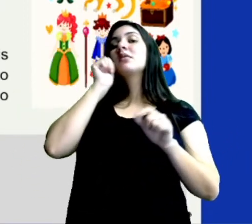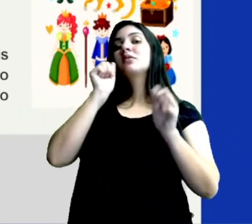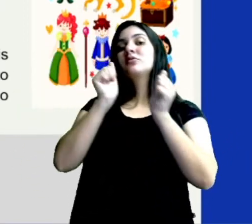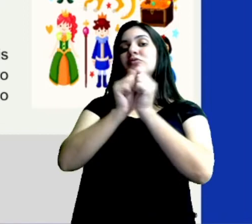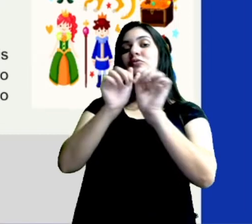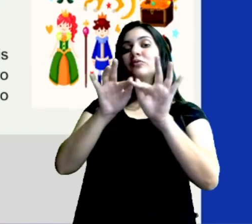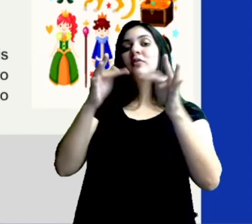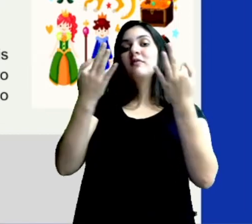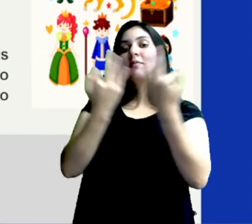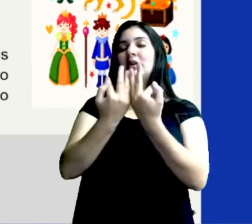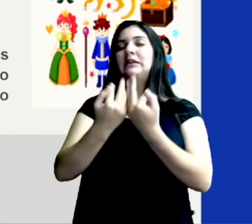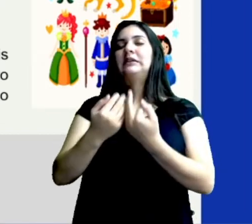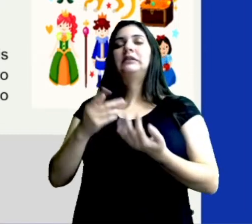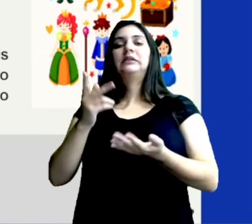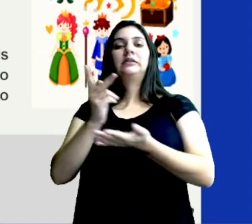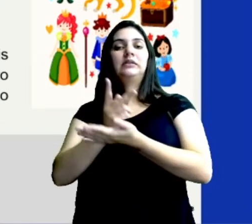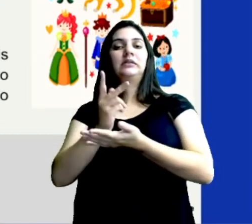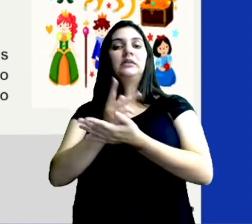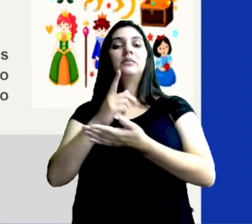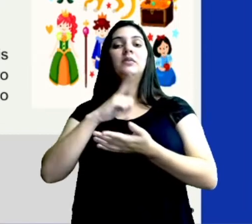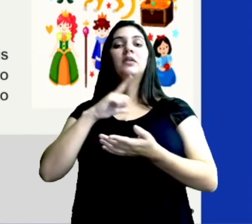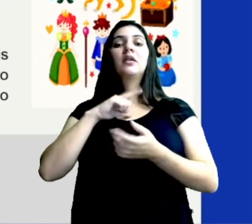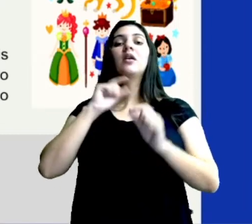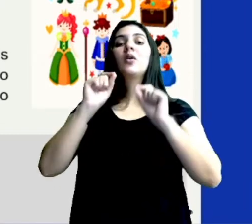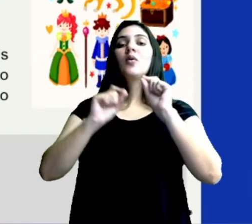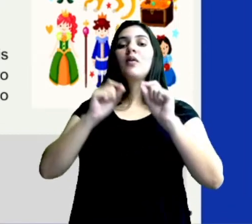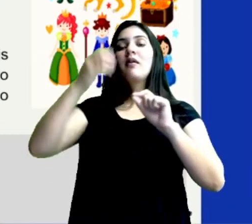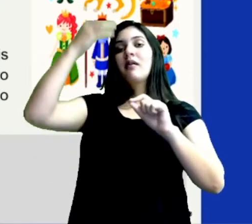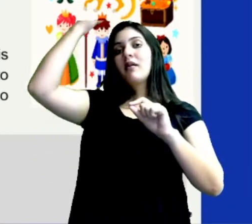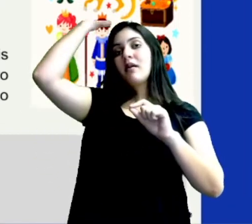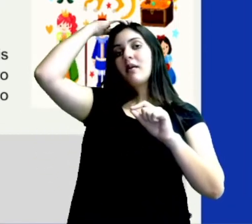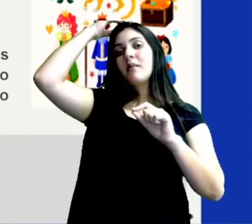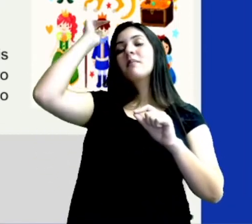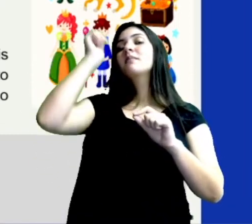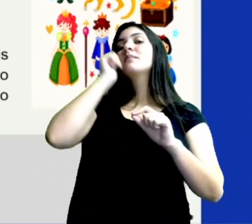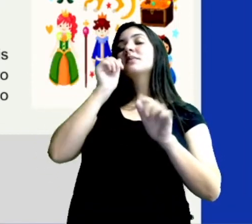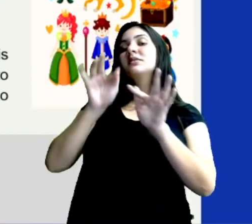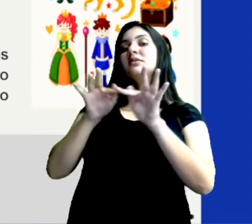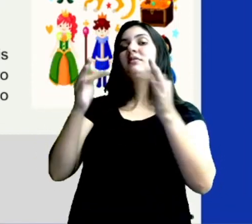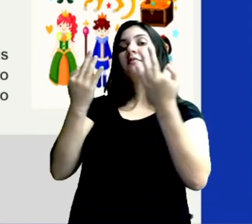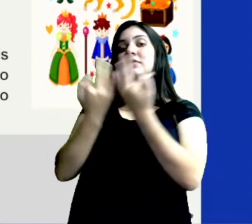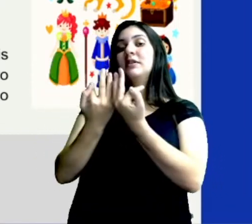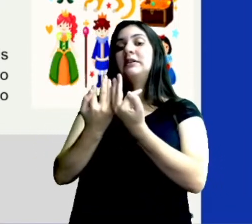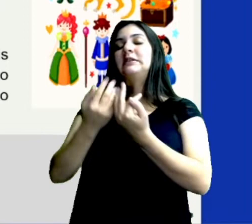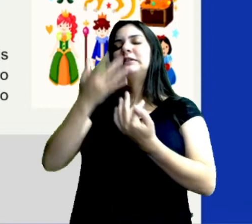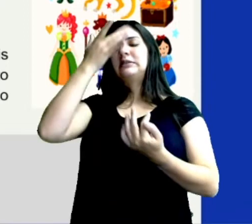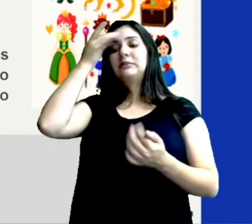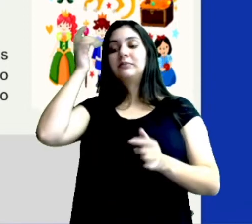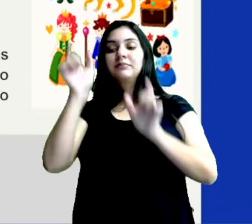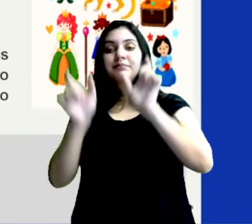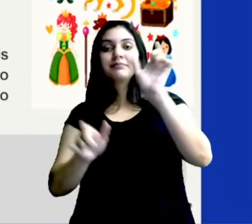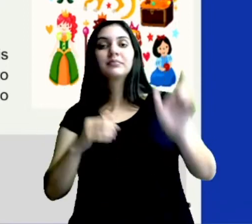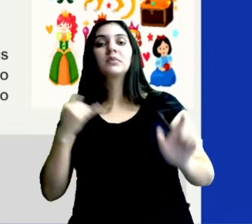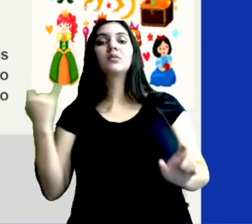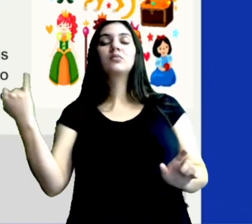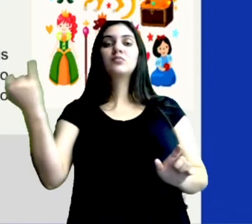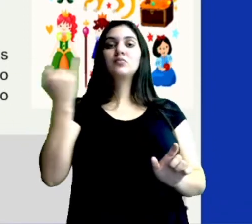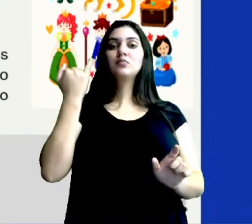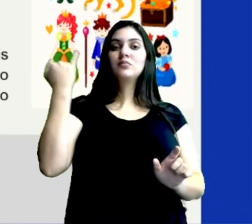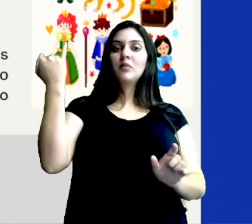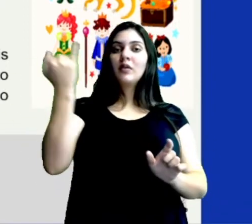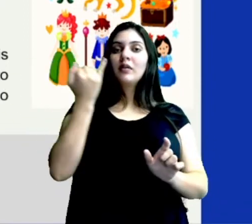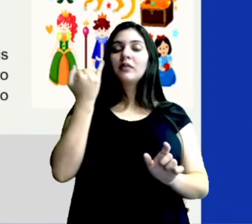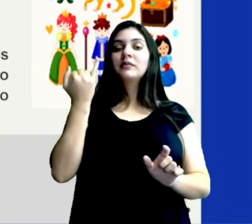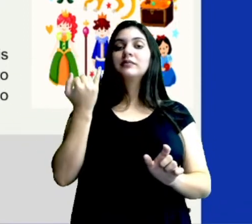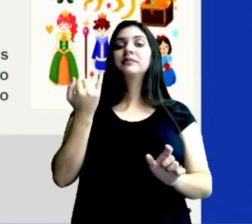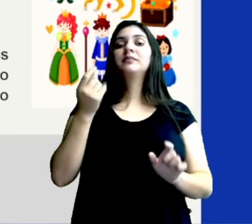fada geralmente sempre tem a princesa e sua família. Eles são personagens muito importantes em torno dos quais